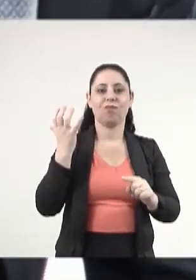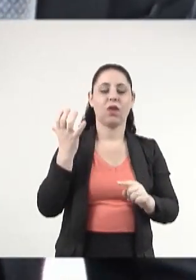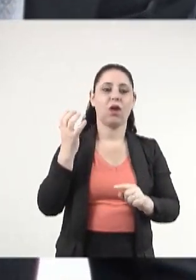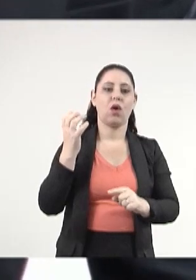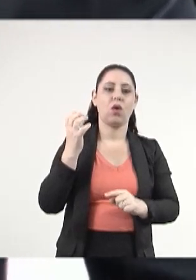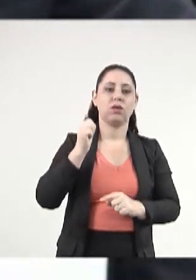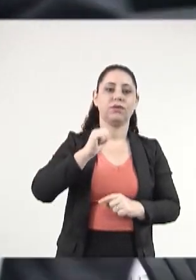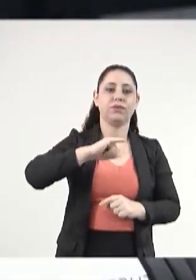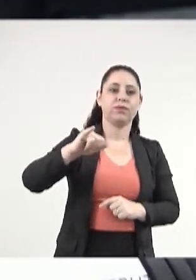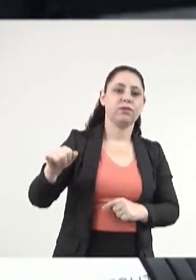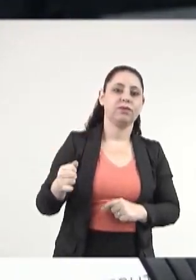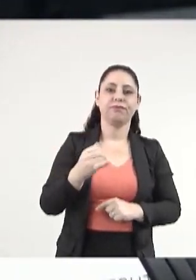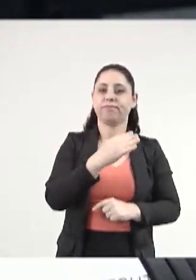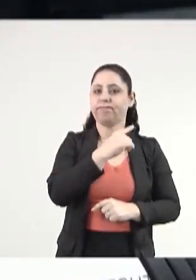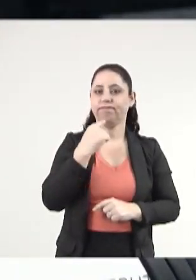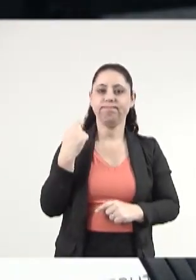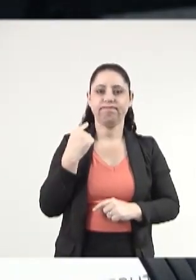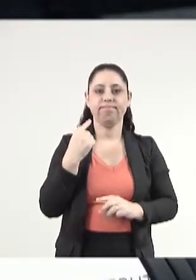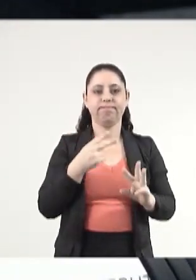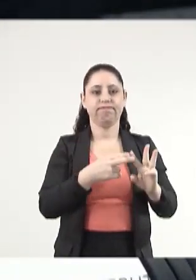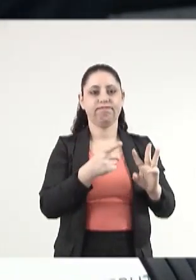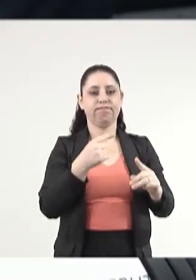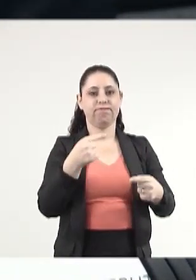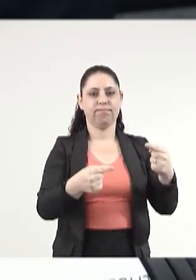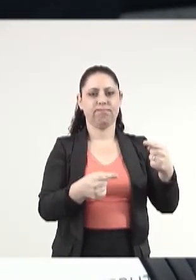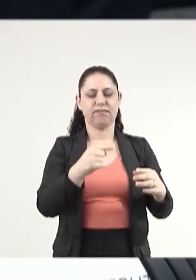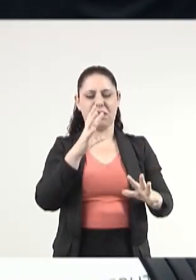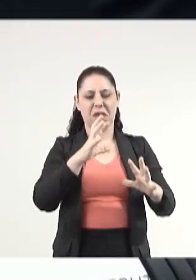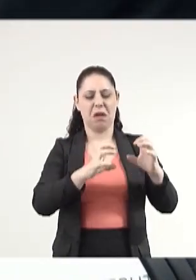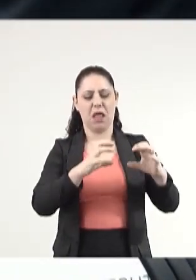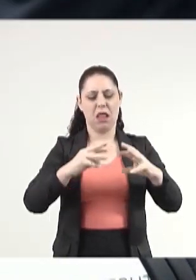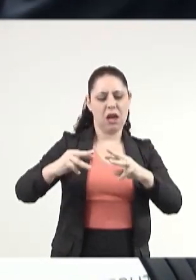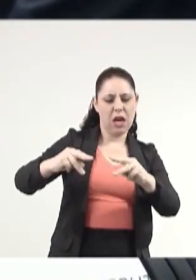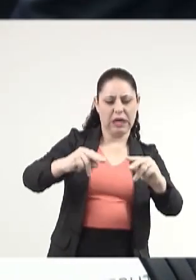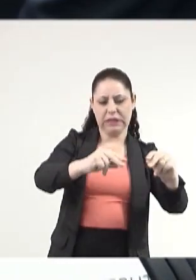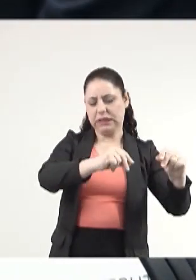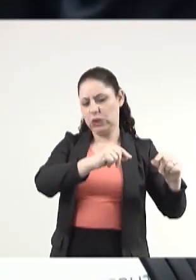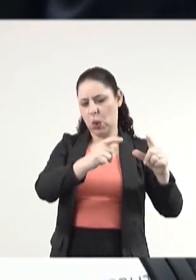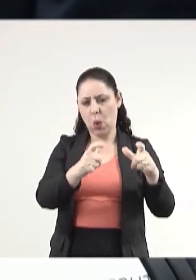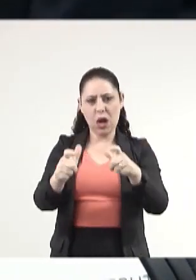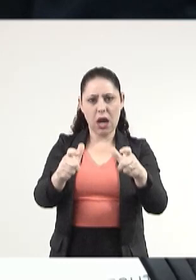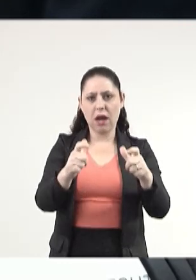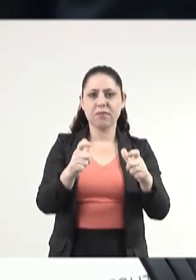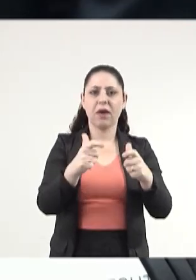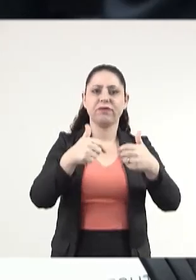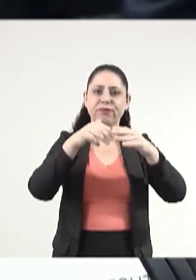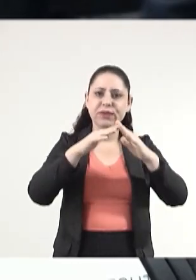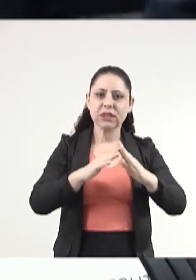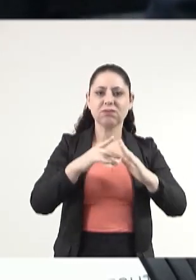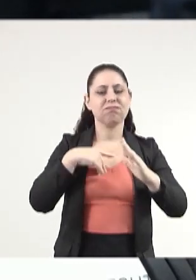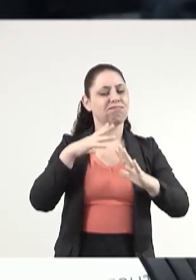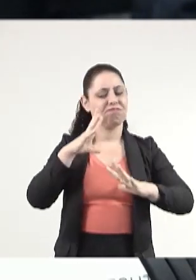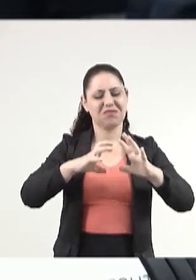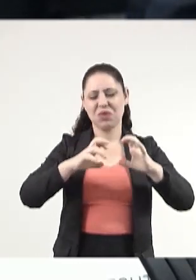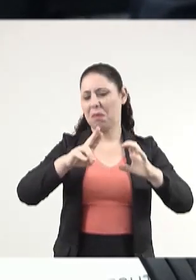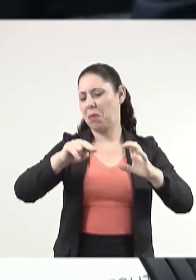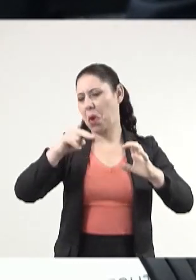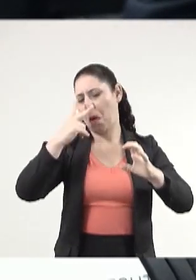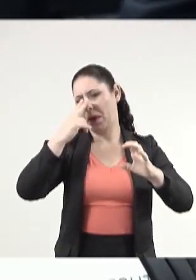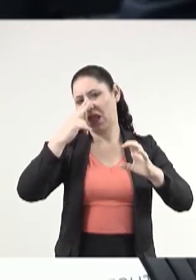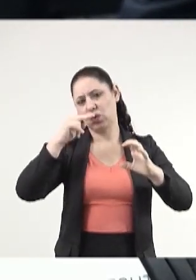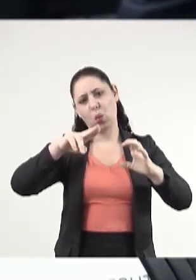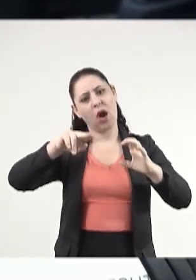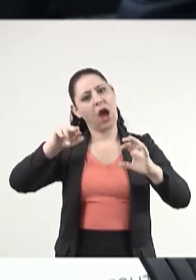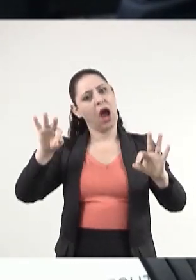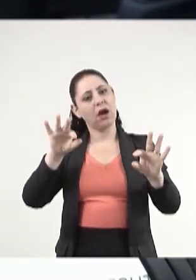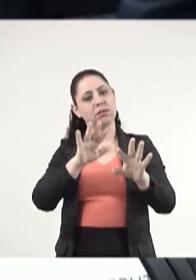Antônio João, com a morte desse indígena, dessa disputa de terras, que esse conflito que não acaba em Mato Grosso do Sul,